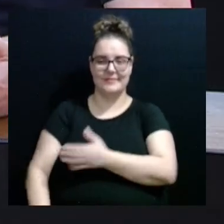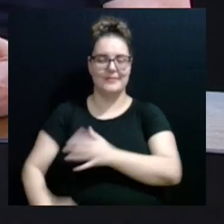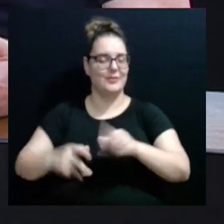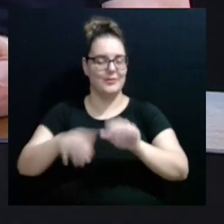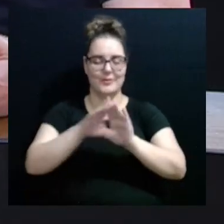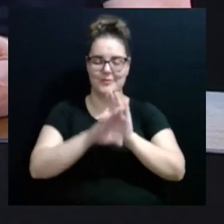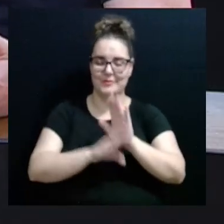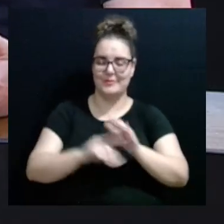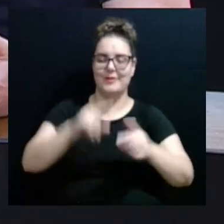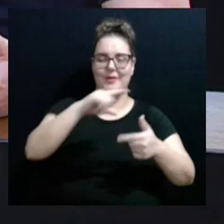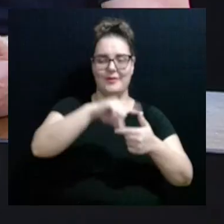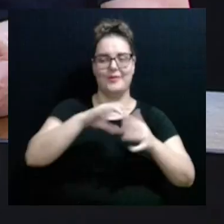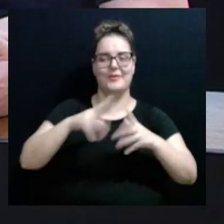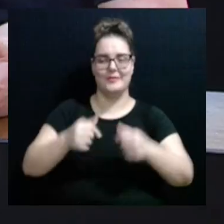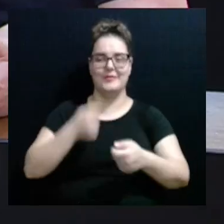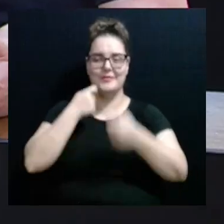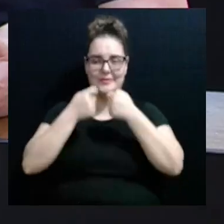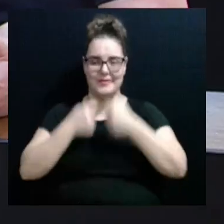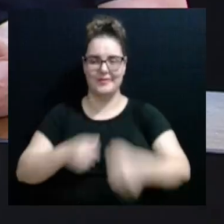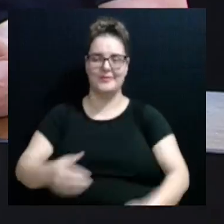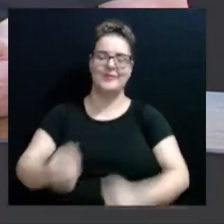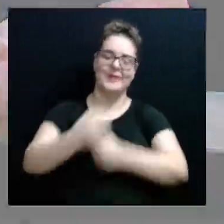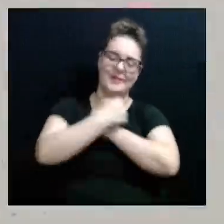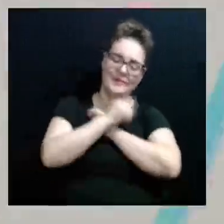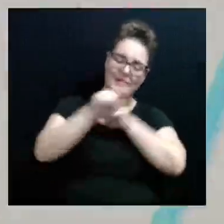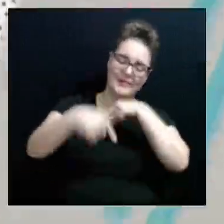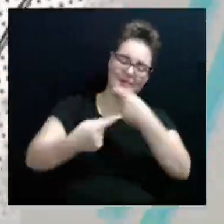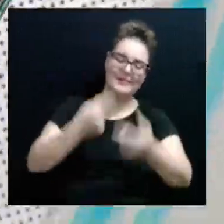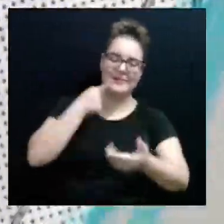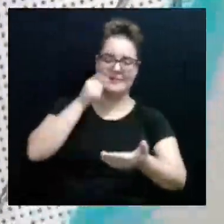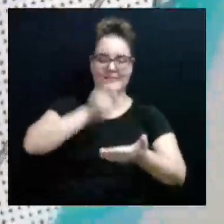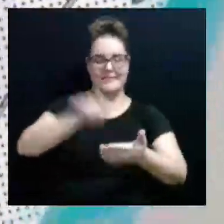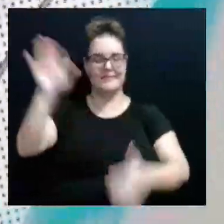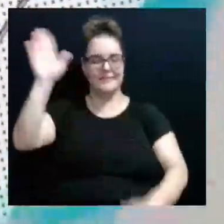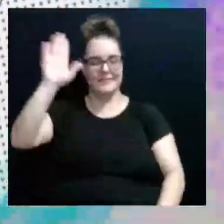e reportagens. Um abraço e até o próximo Na Ponta do Lápis.